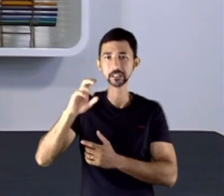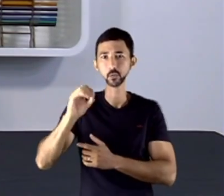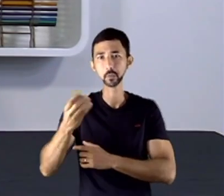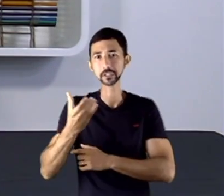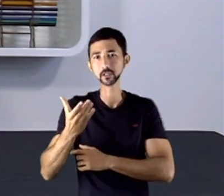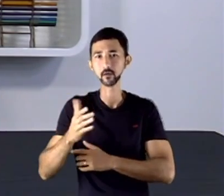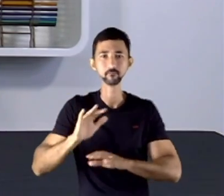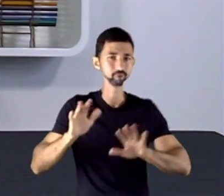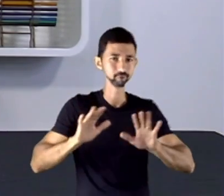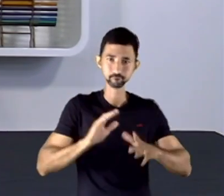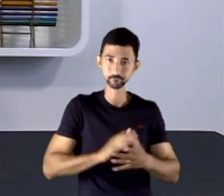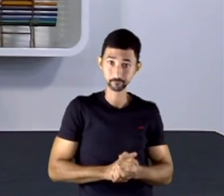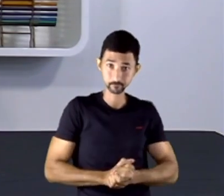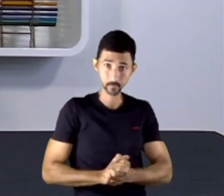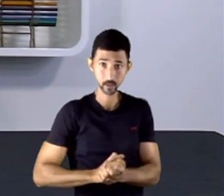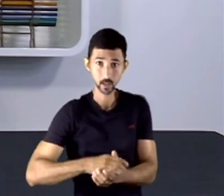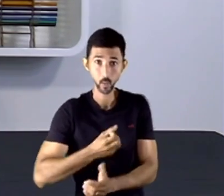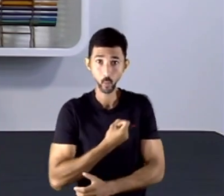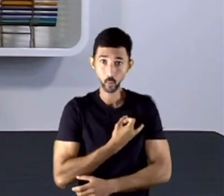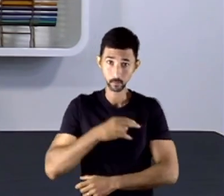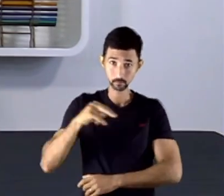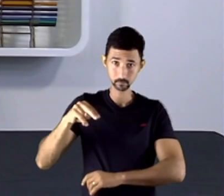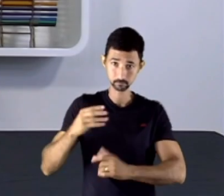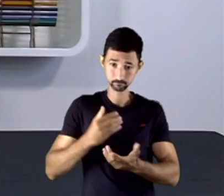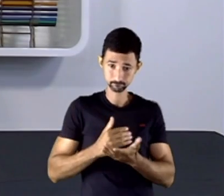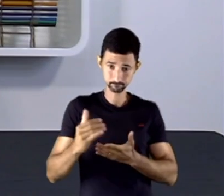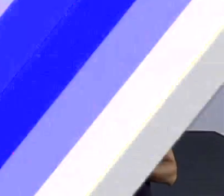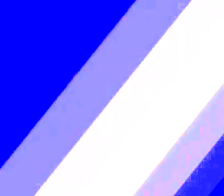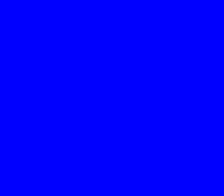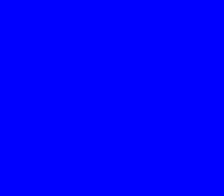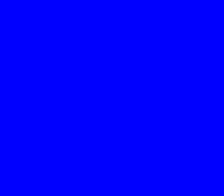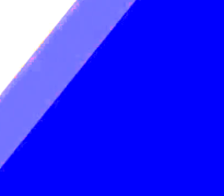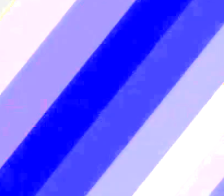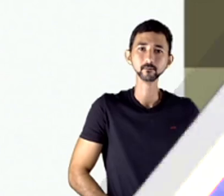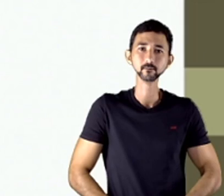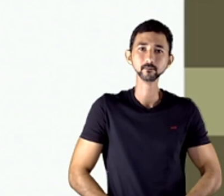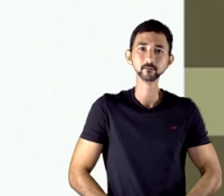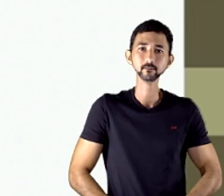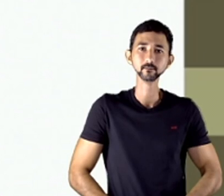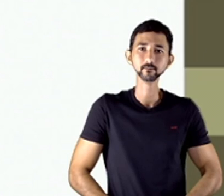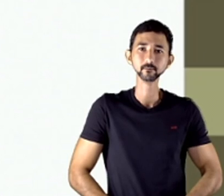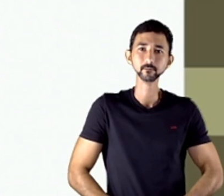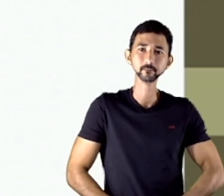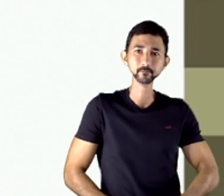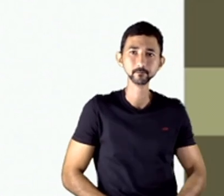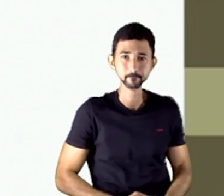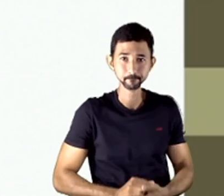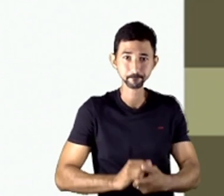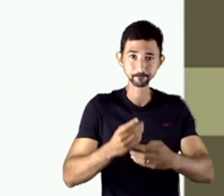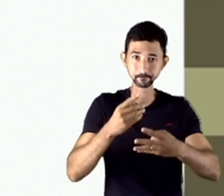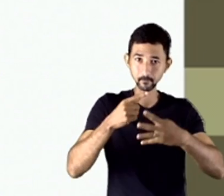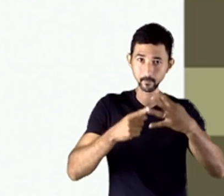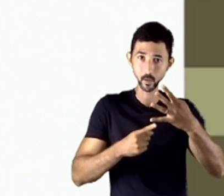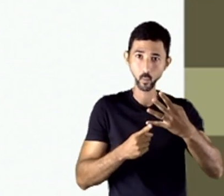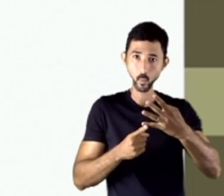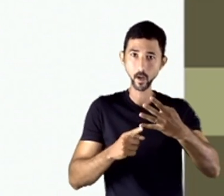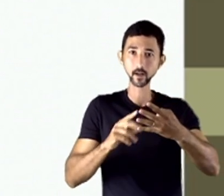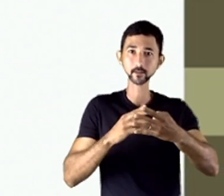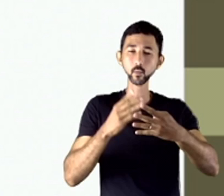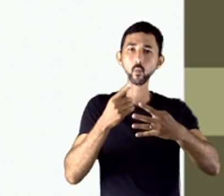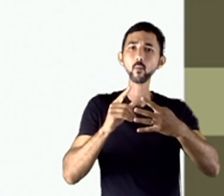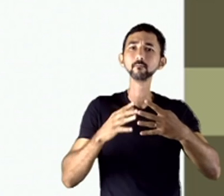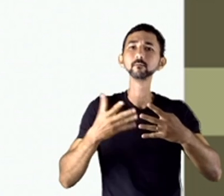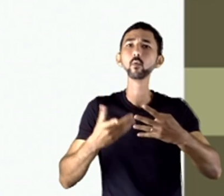centavos, ele quer um número natural, tranquilo? Então, bora voltar lá para a tela. Dessas quatro possibilidades, quais